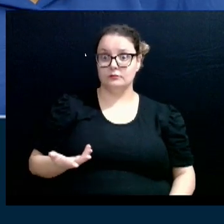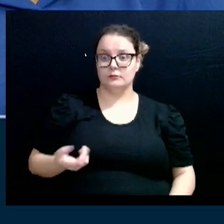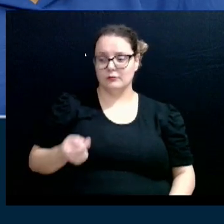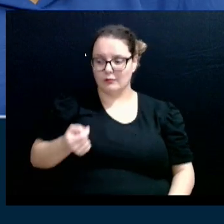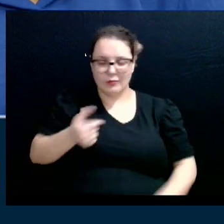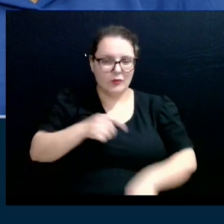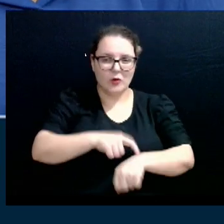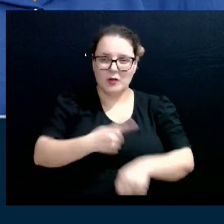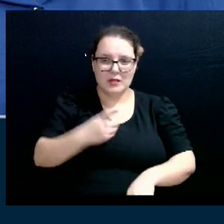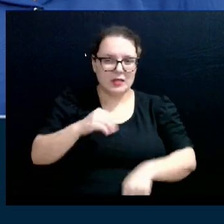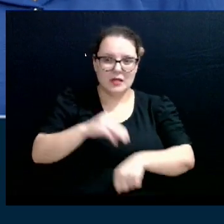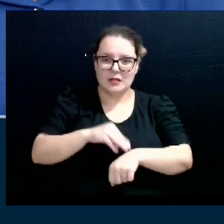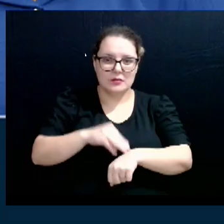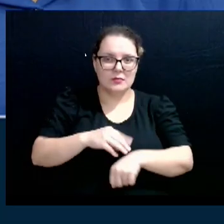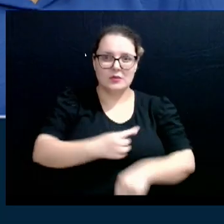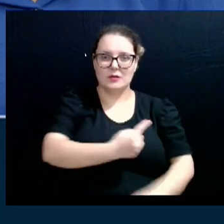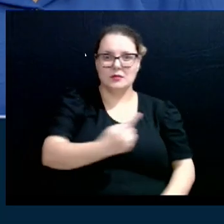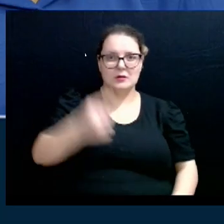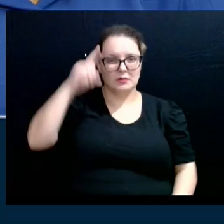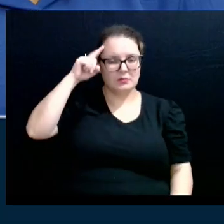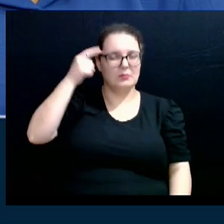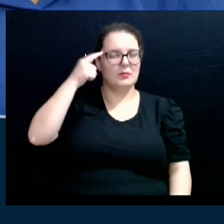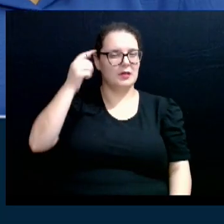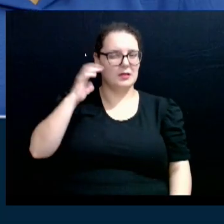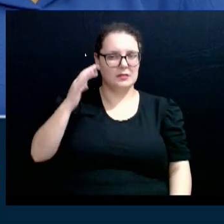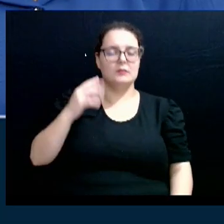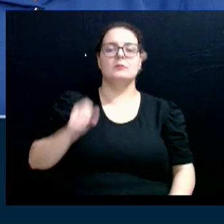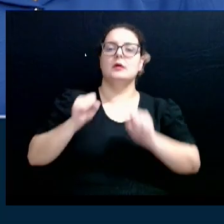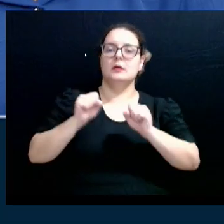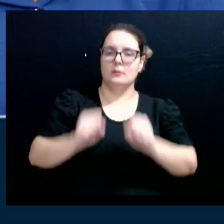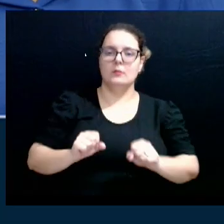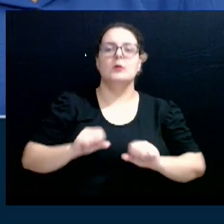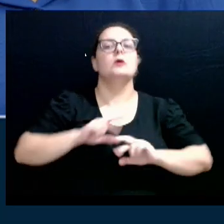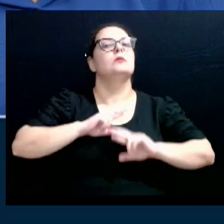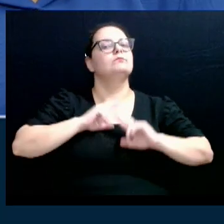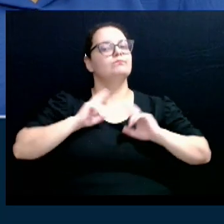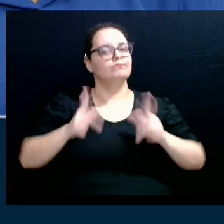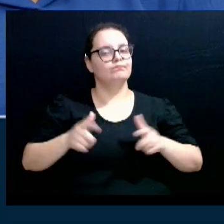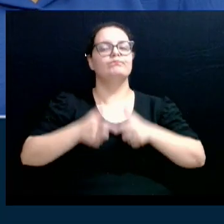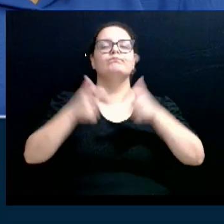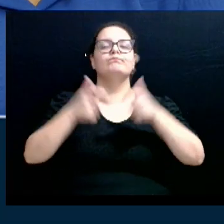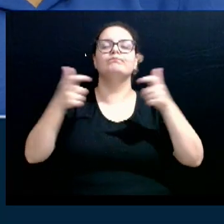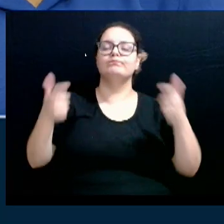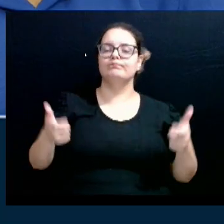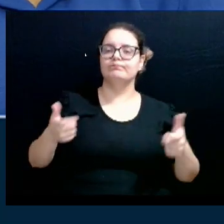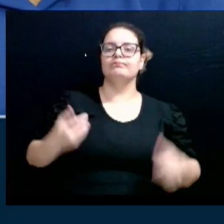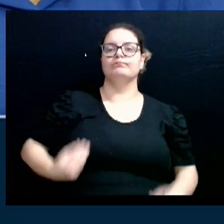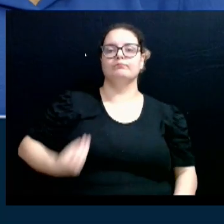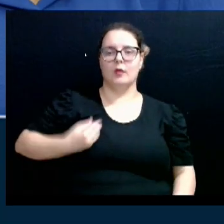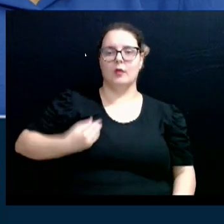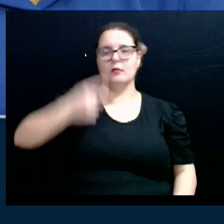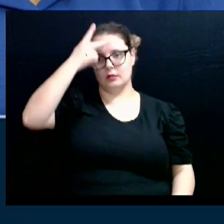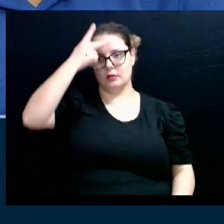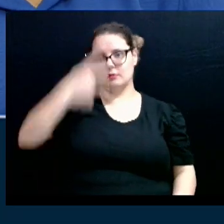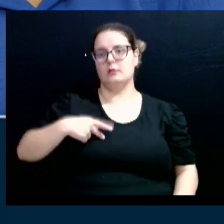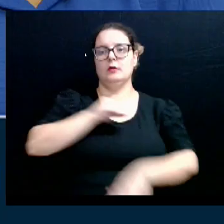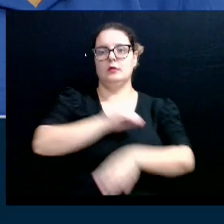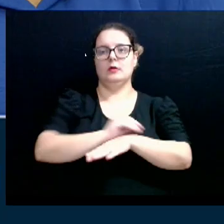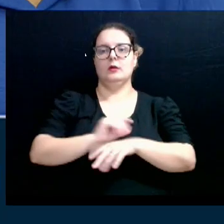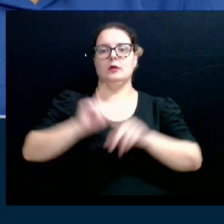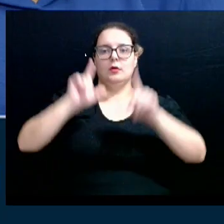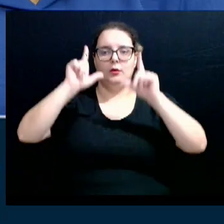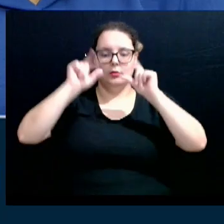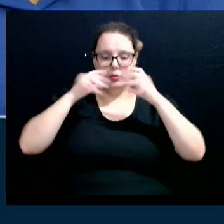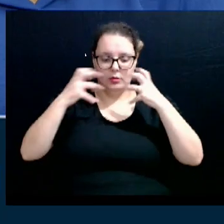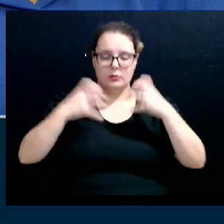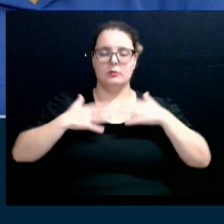por dia, pensa, mas isso pode fazer sim a diferença, né? Pode baixar um pouquinho o estresse, dar uma